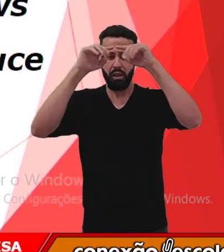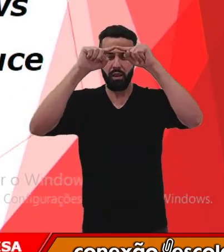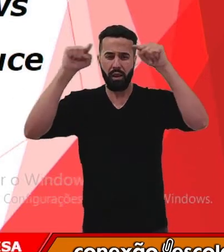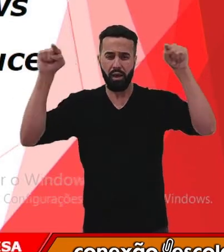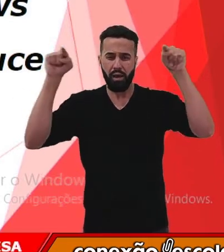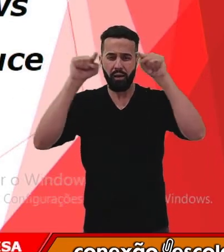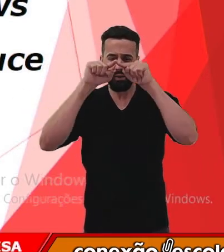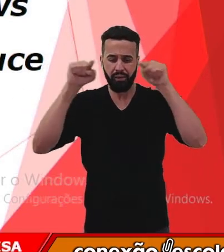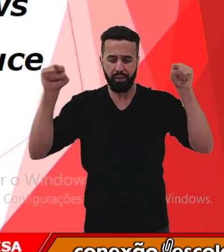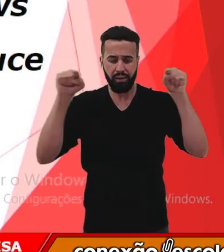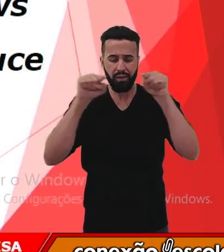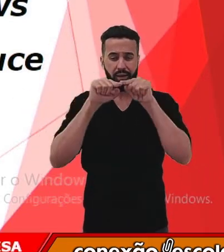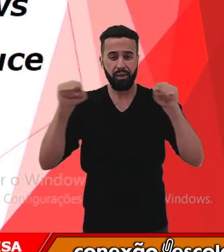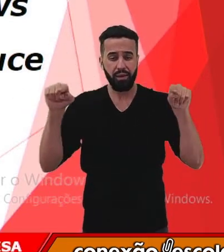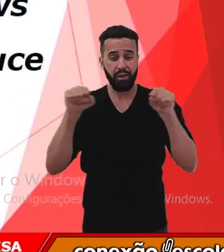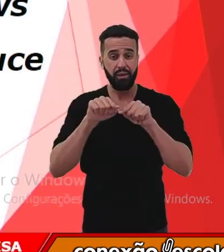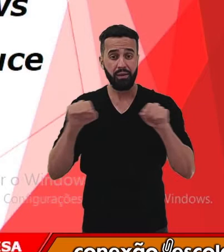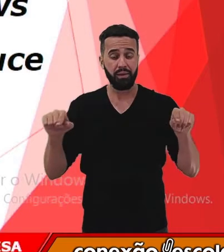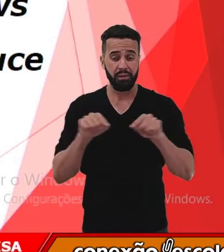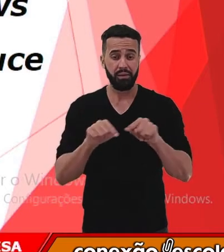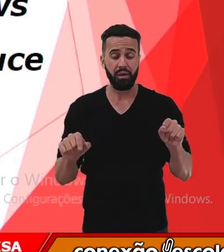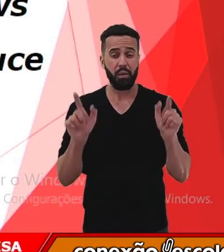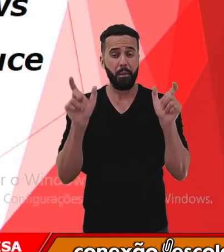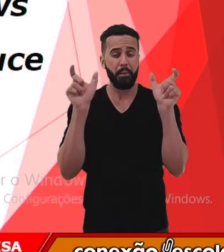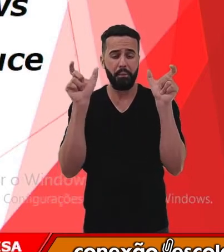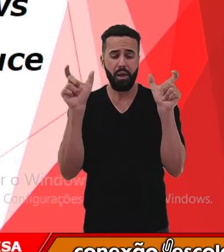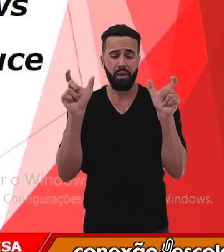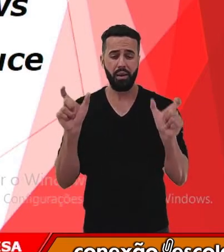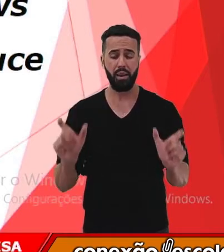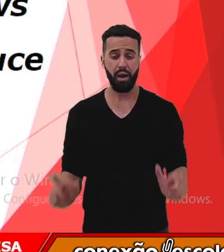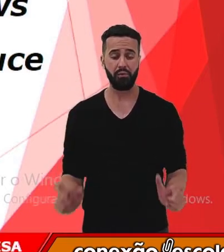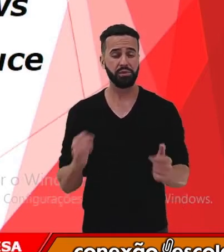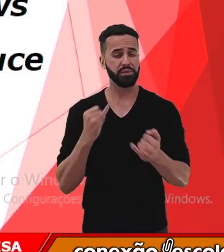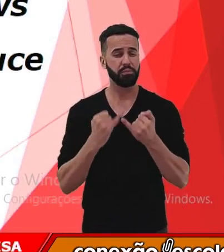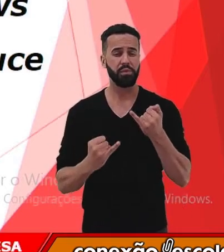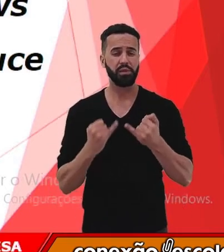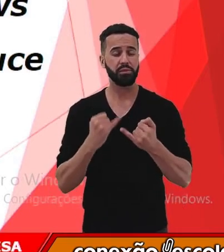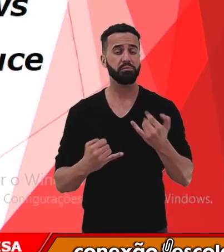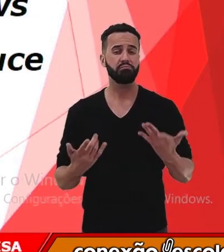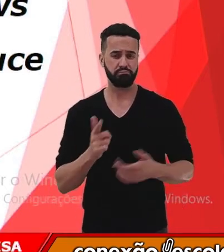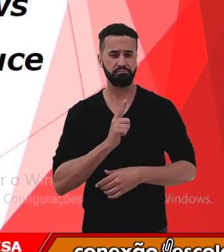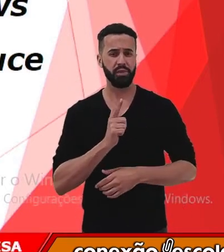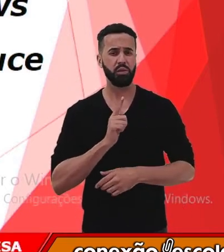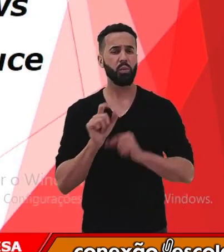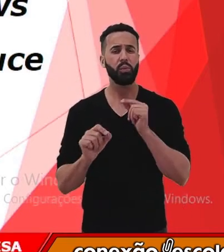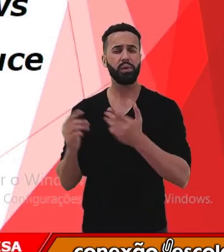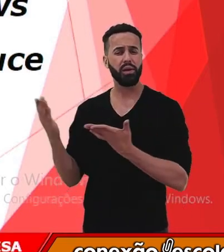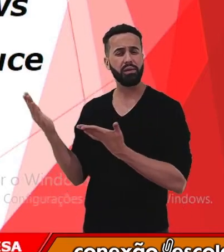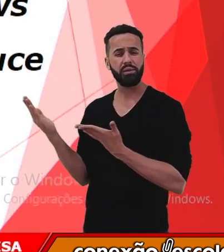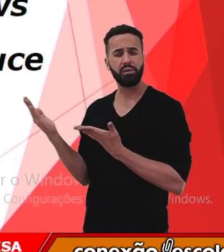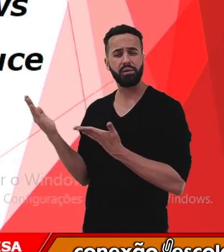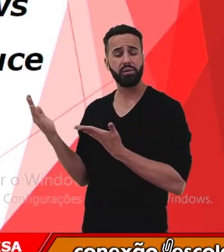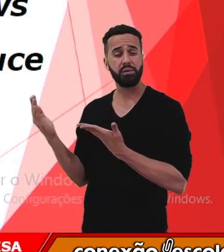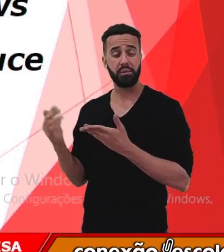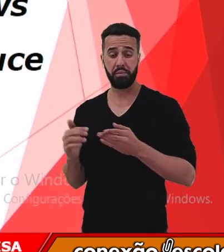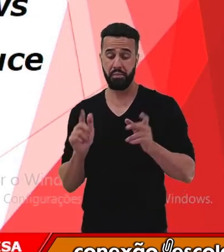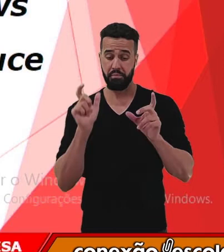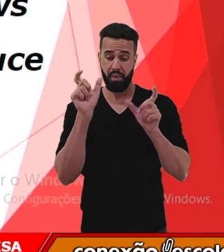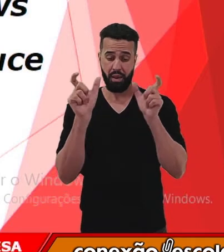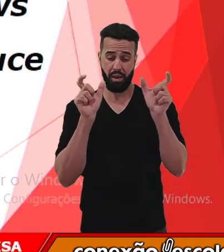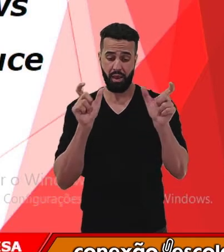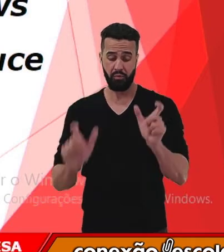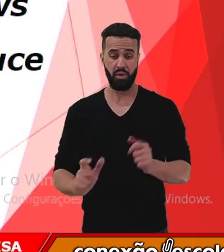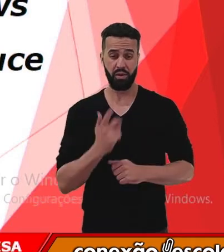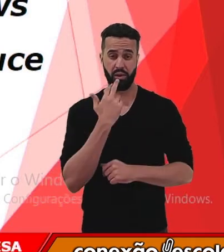linha, quais são as palavras cognatas que existem nesse texto? Quais são as palavras em inglês que talvez não